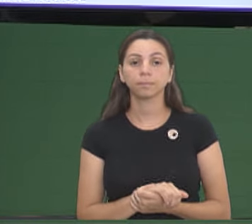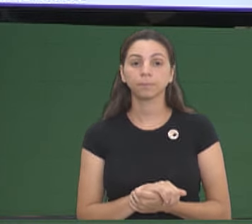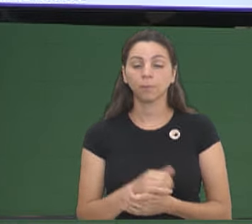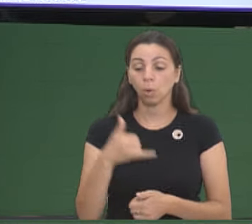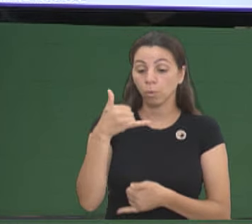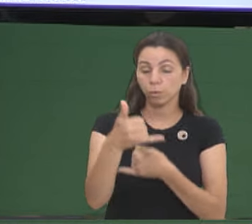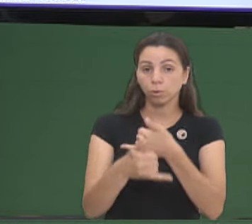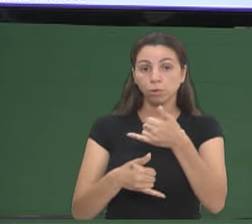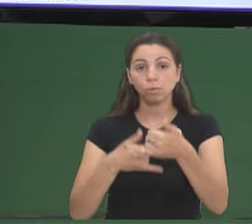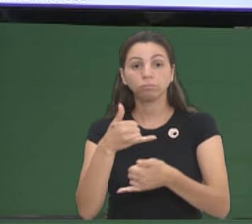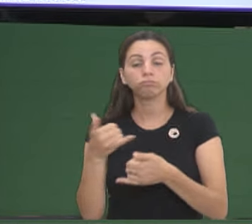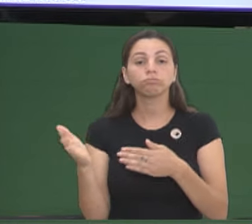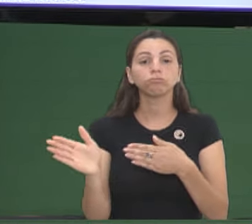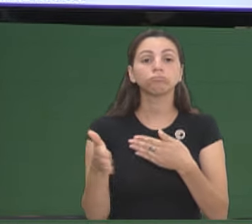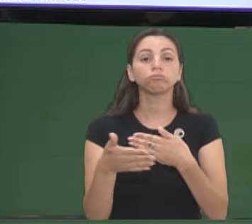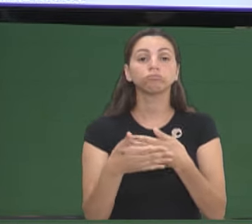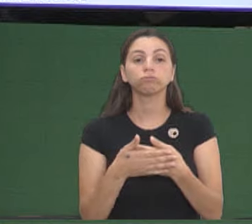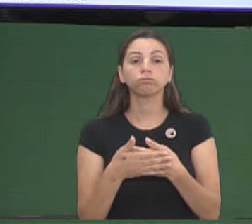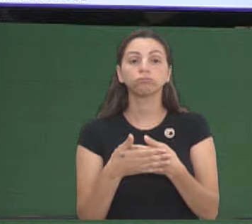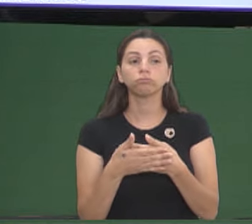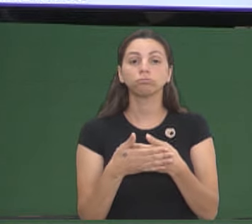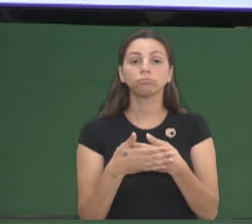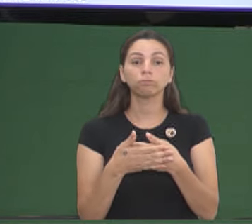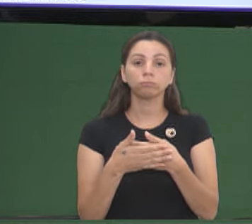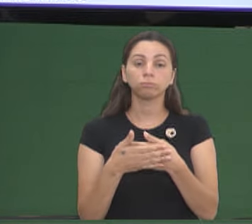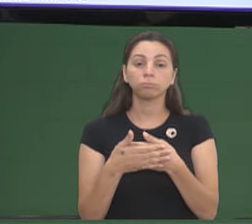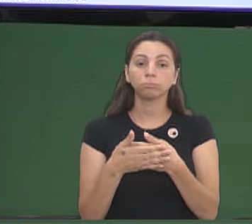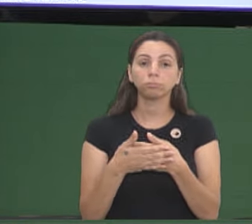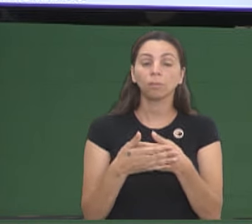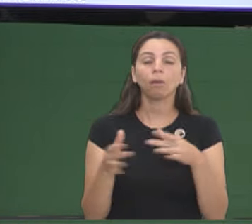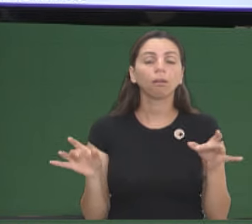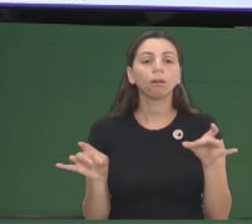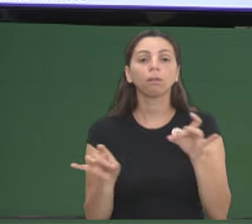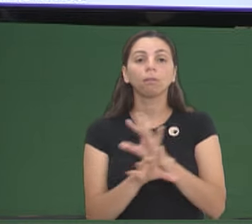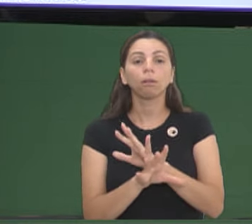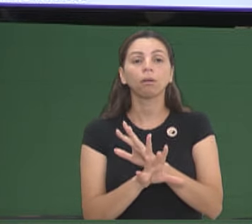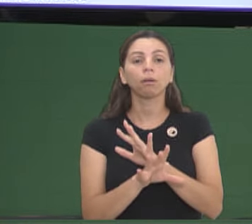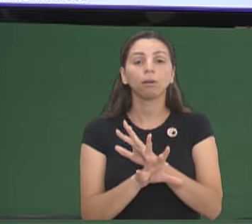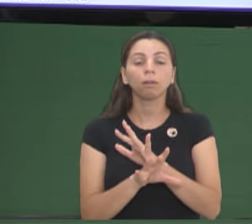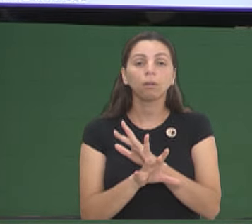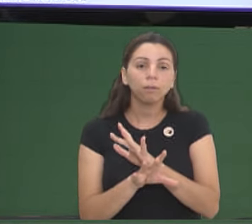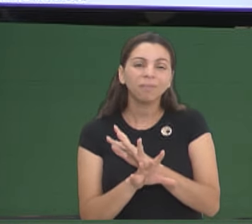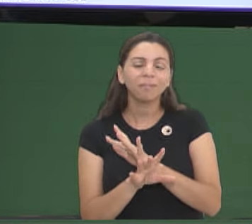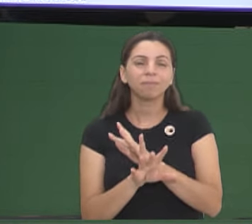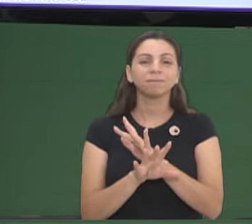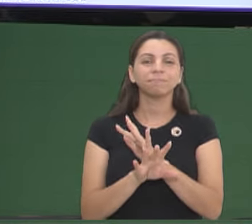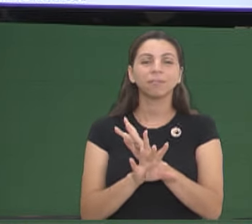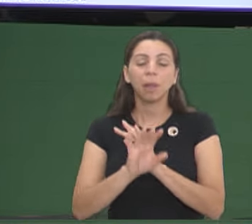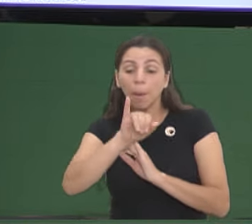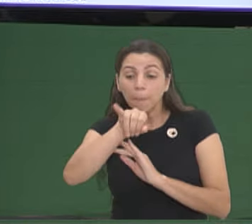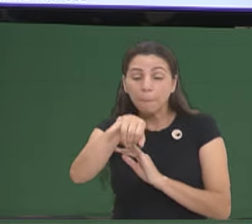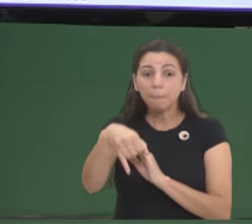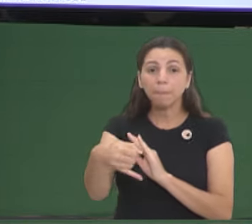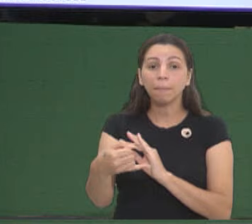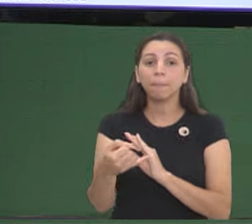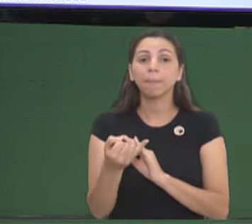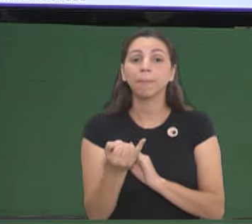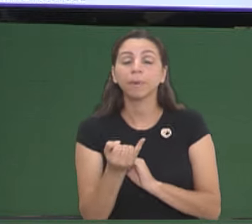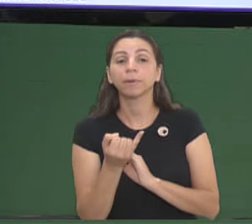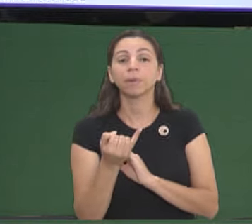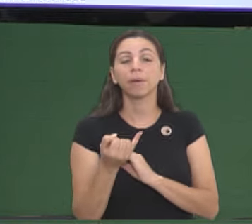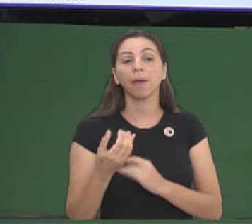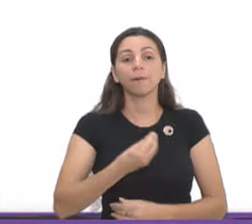de fechamento, então, que é aqueles que a gente encerra, não é que fecha, encerra, mas que a gente aproveita e traz para a